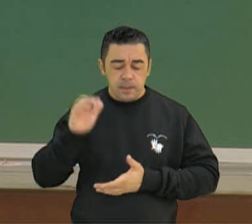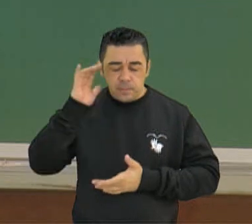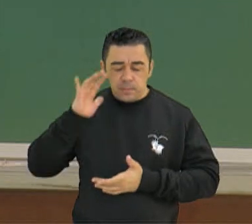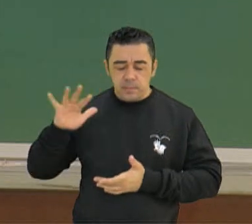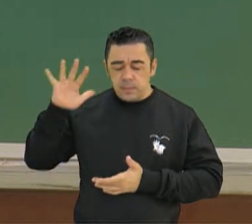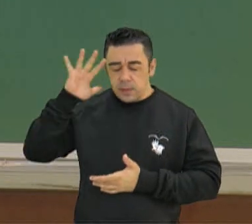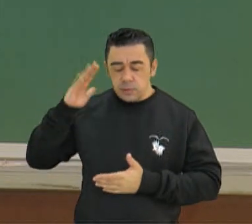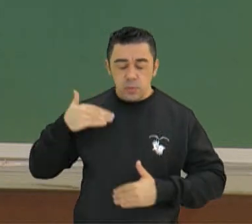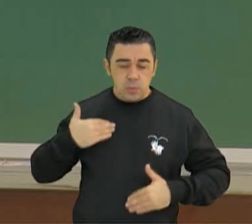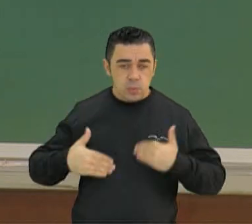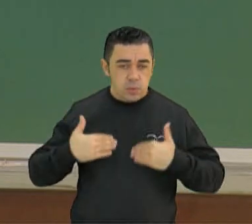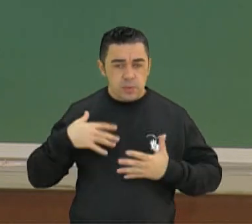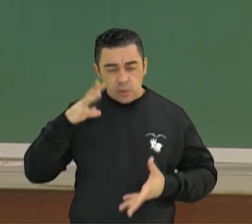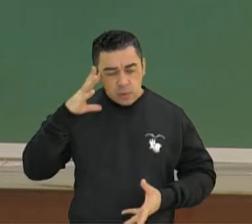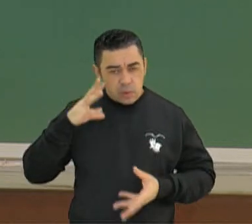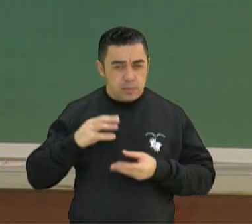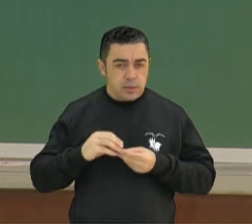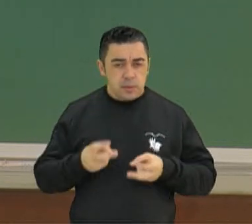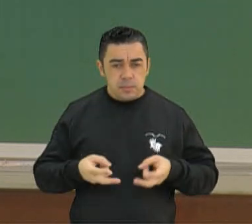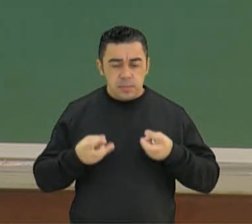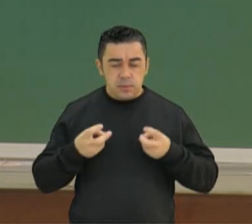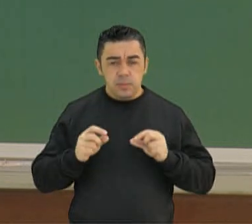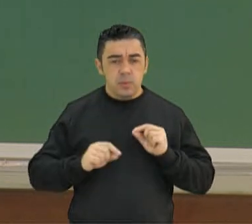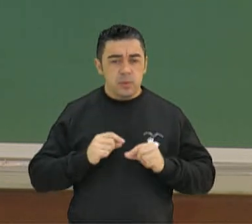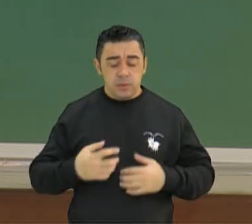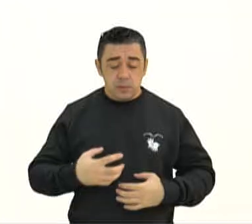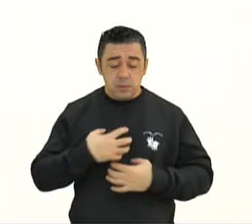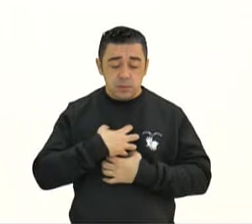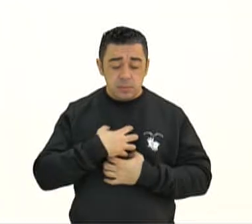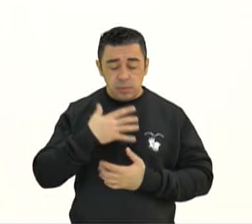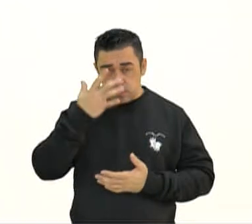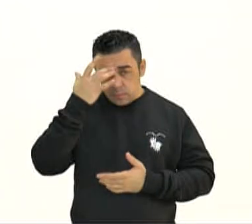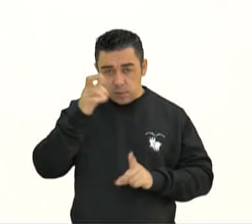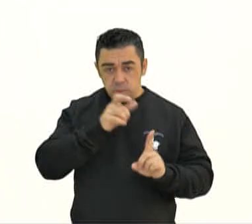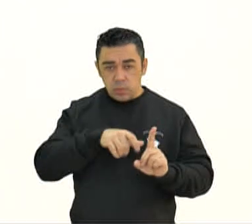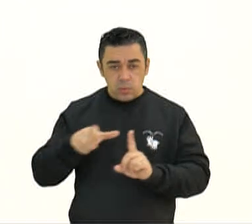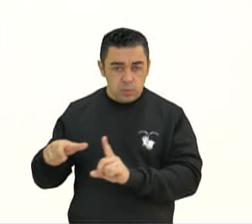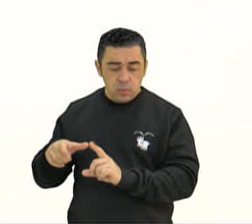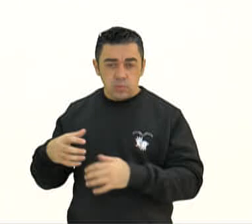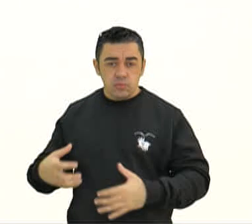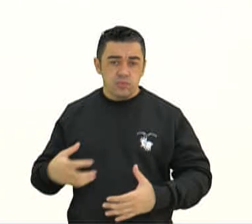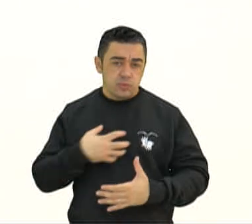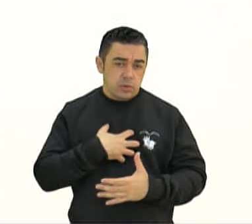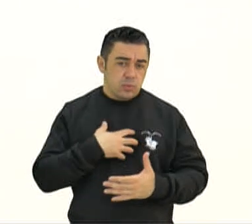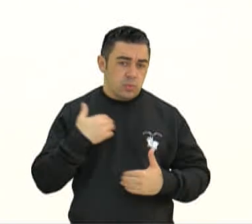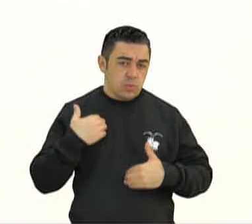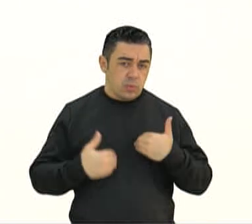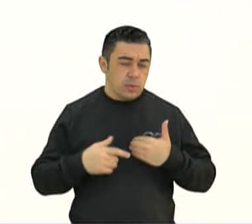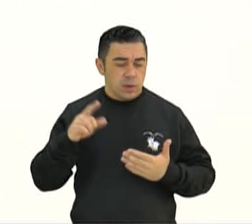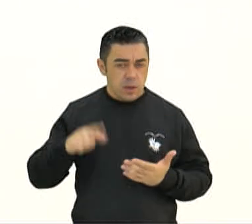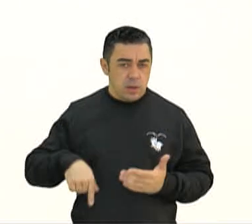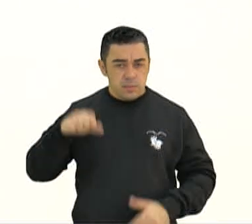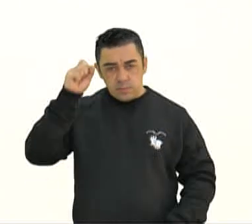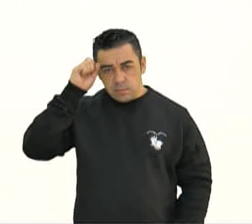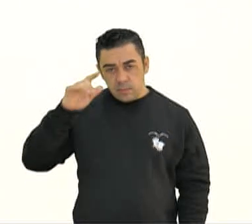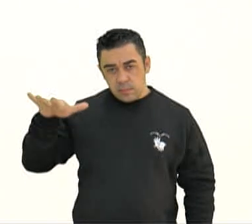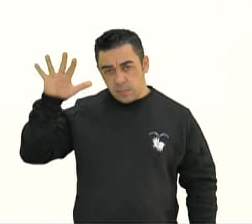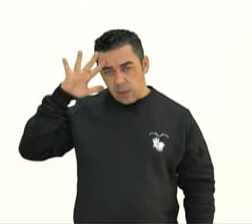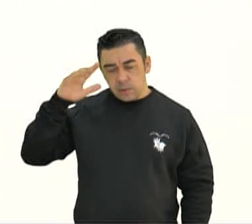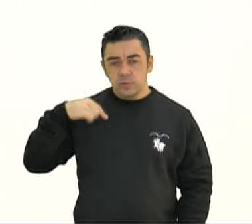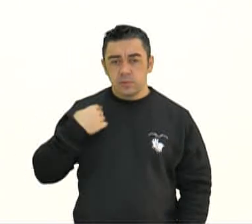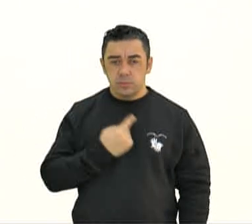corporal é entendida como as percepções, pensamentos e sentimentos de um indivíduo sobre sua forma física. Esse é o conceito de imagem que nós